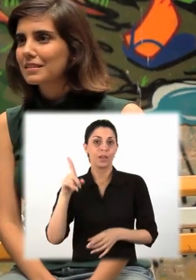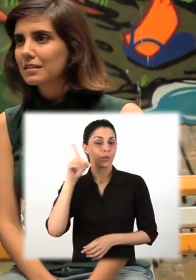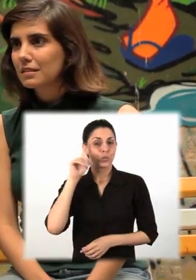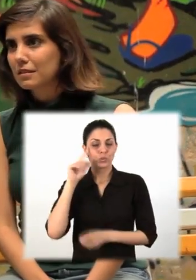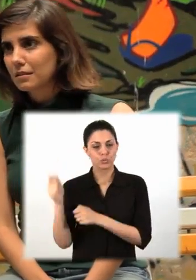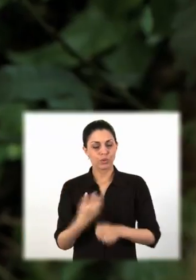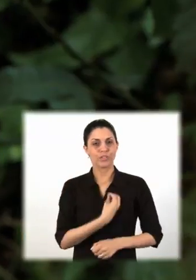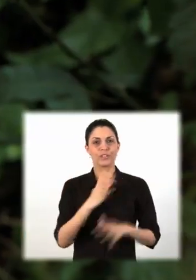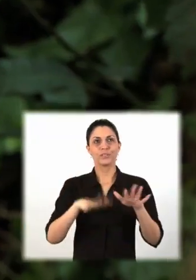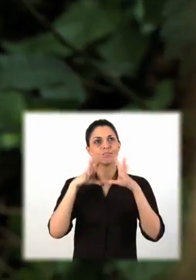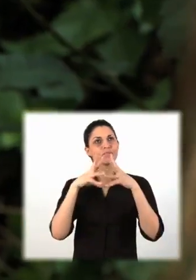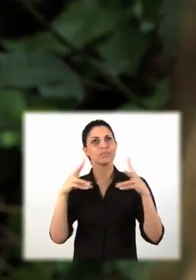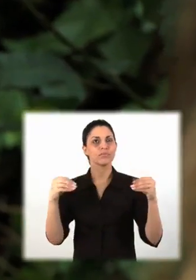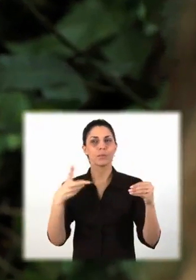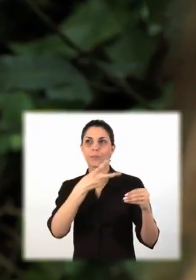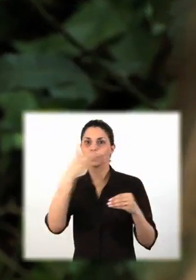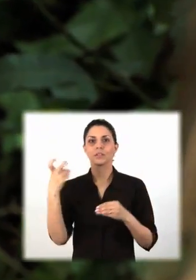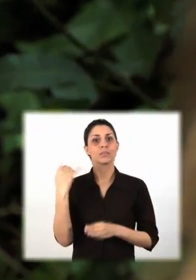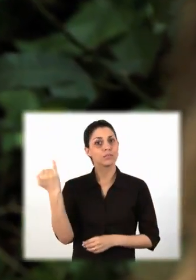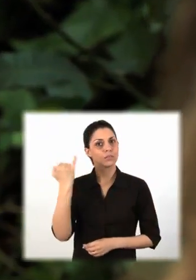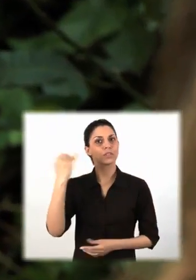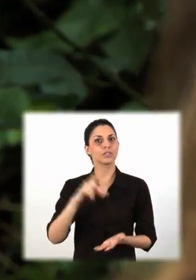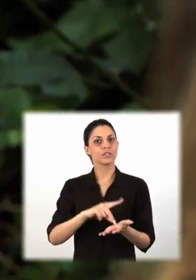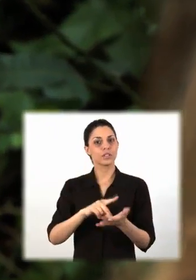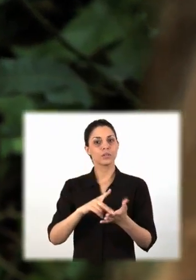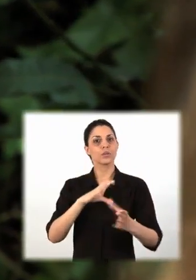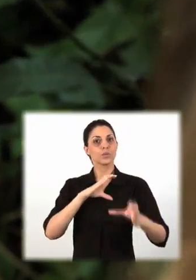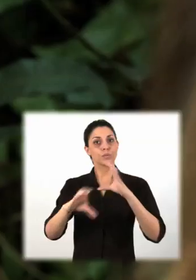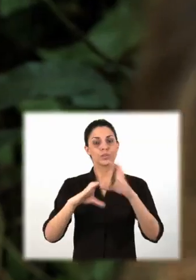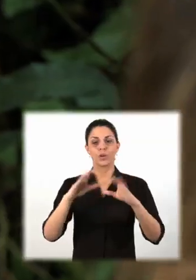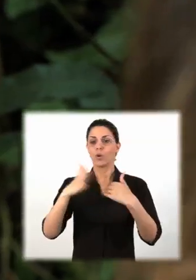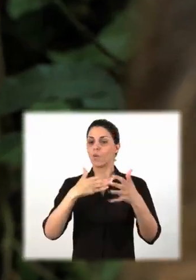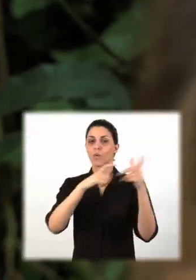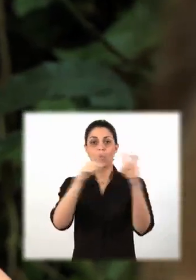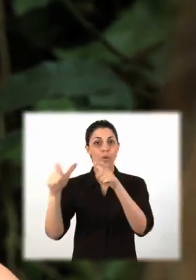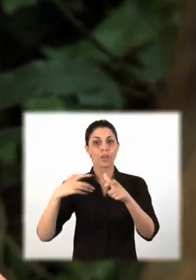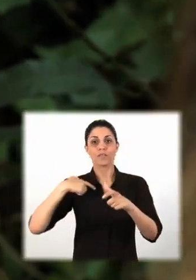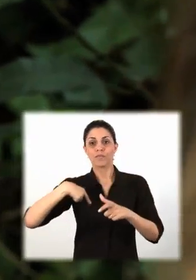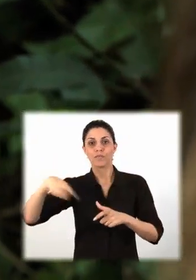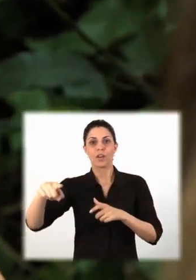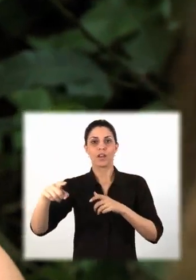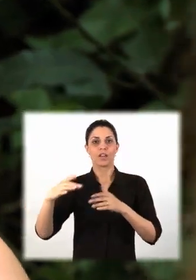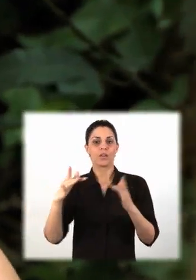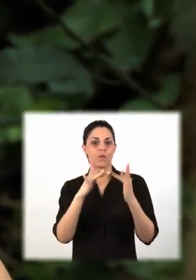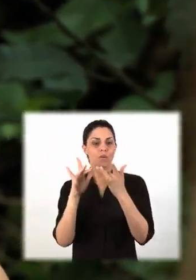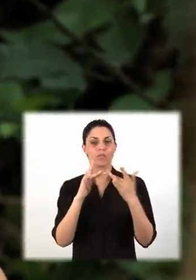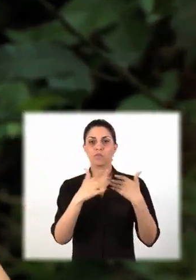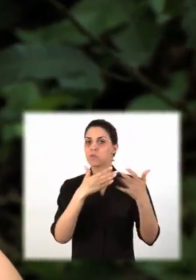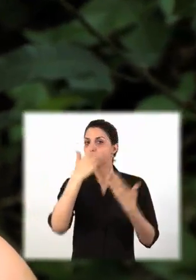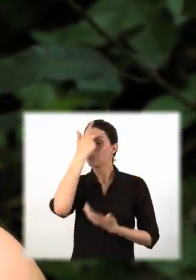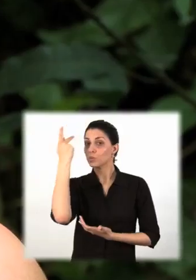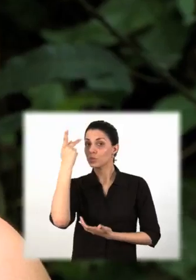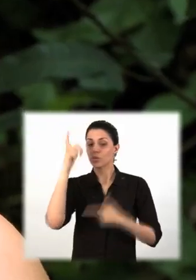No nosso cotidiano a gente perde toda a percepção, né, do quanto ela é fundamental para a comunicação, em qualquer lugar que a gente vai, ou para se relacionar